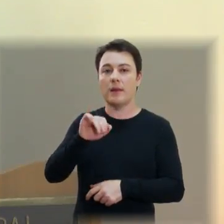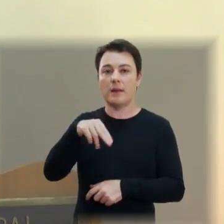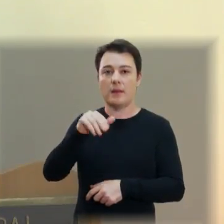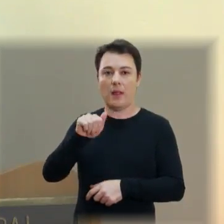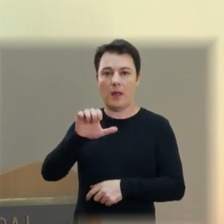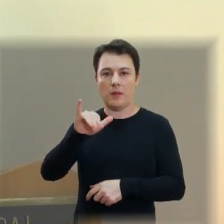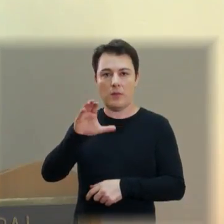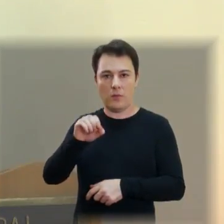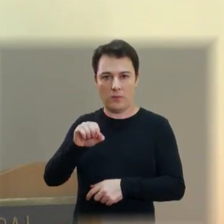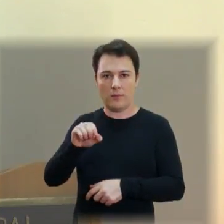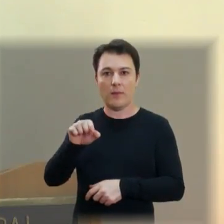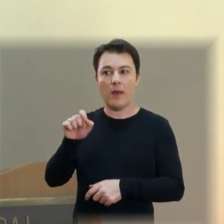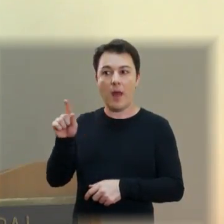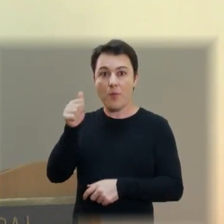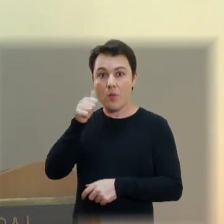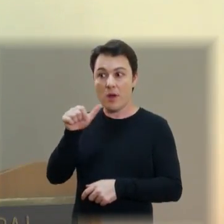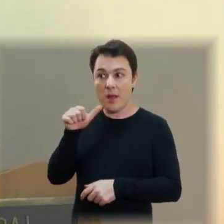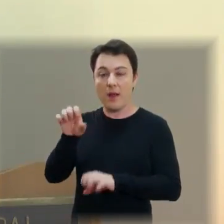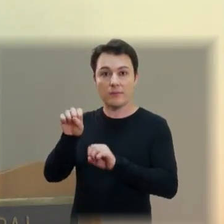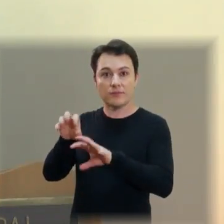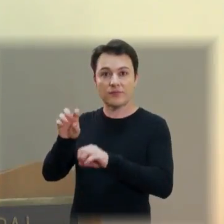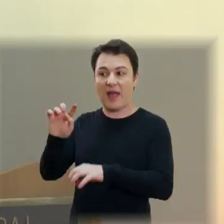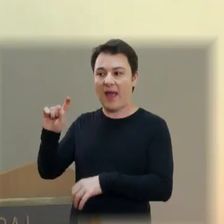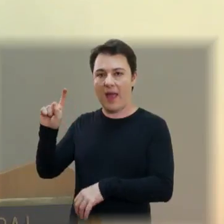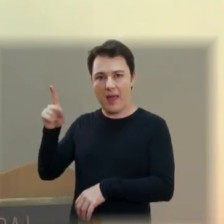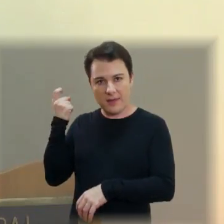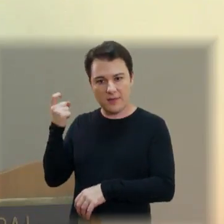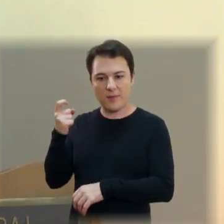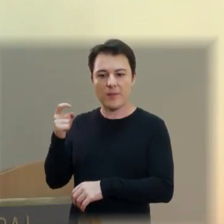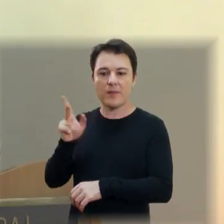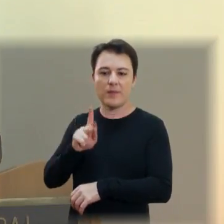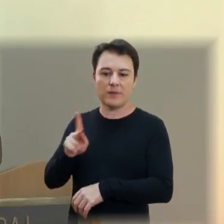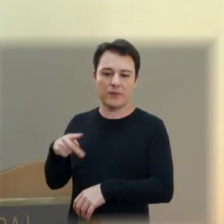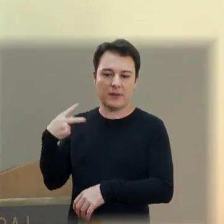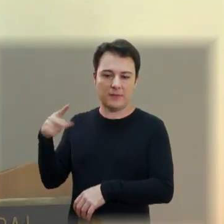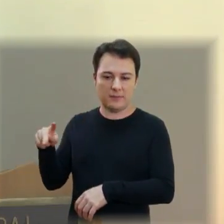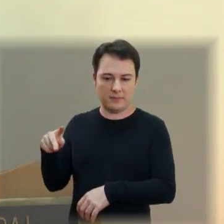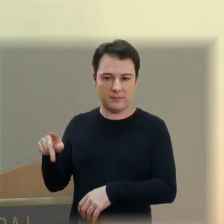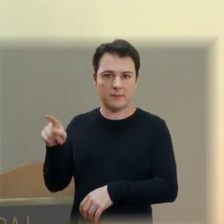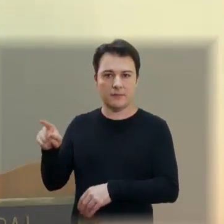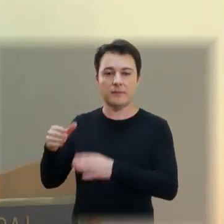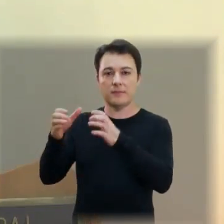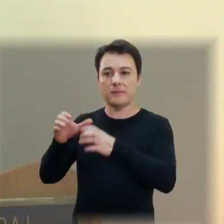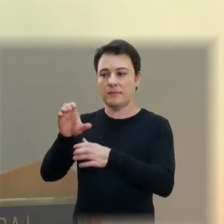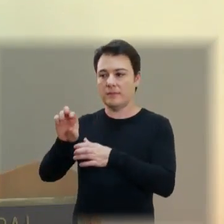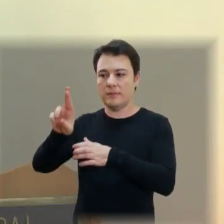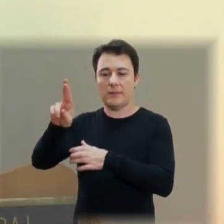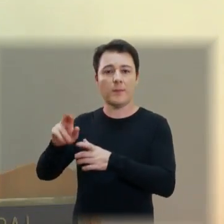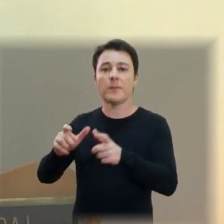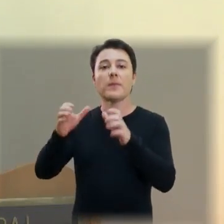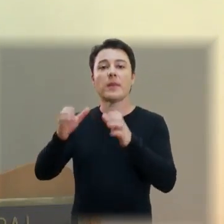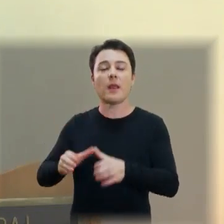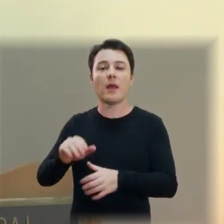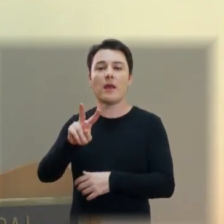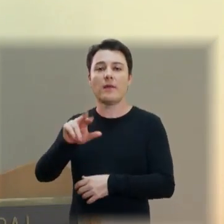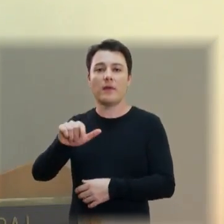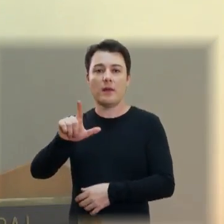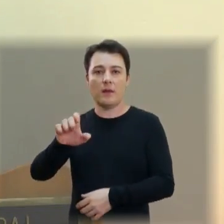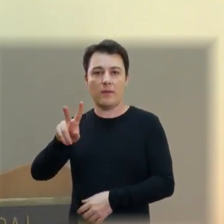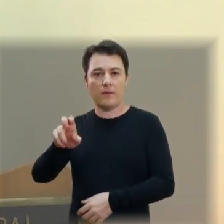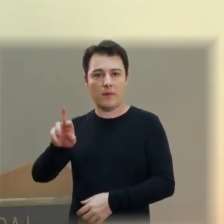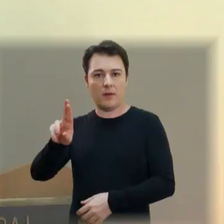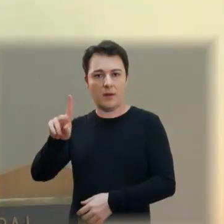E por isso foi homenageada com esse nome. É um CR que está localizado no Vale Verde e que vai